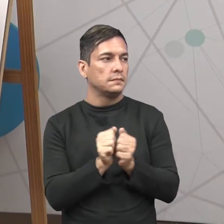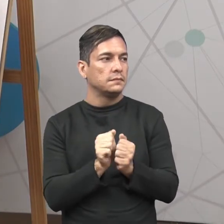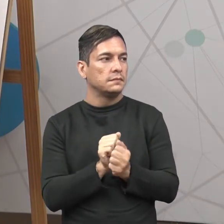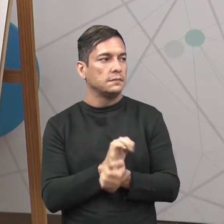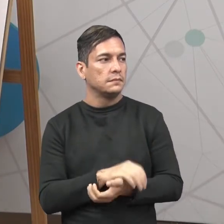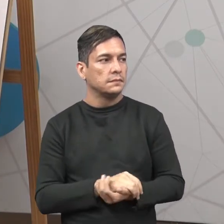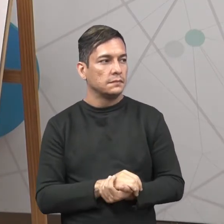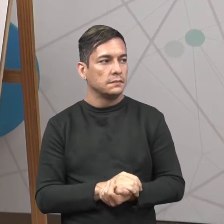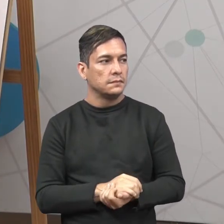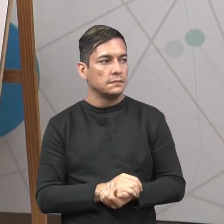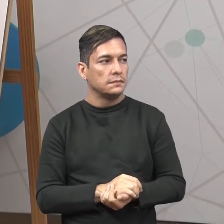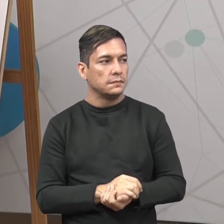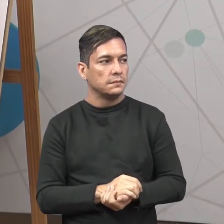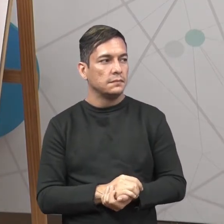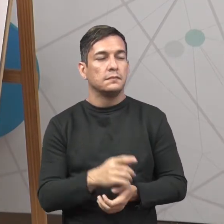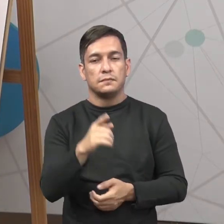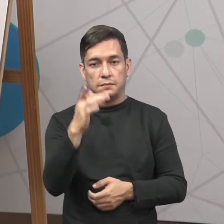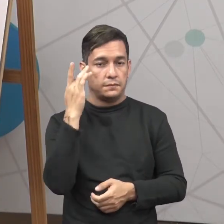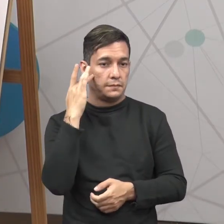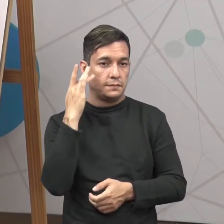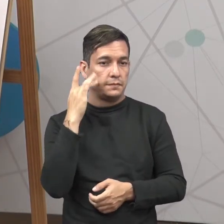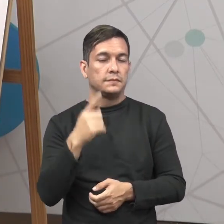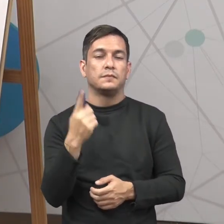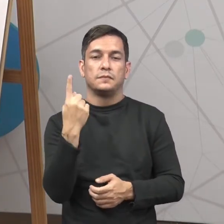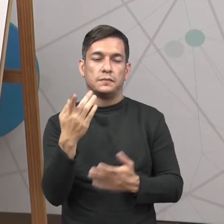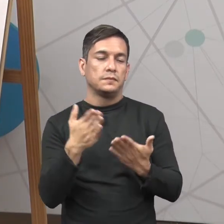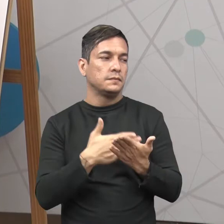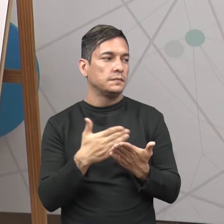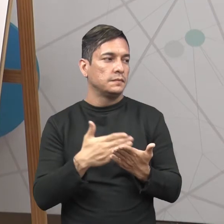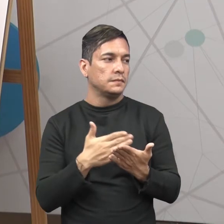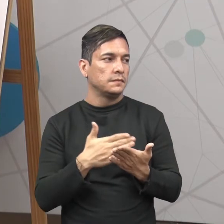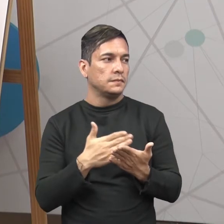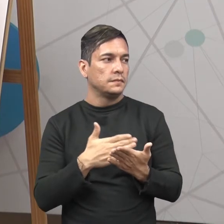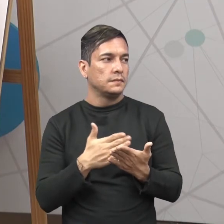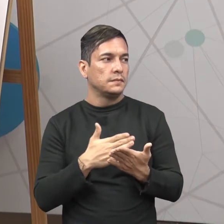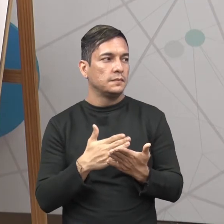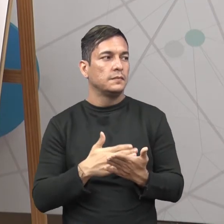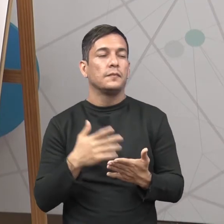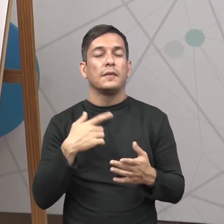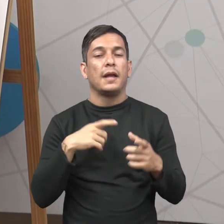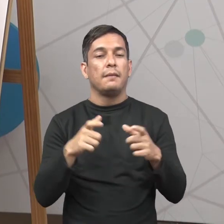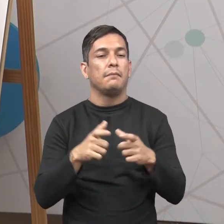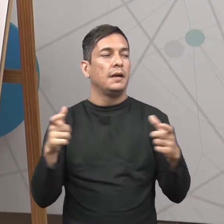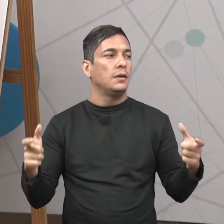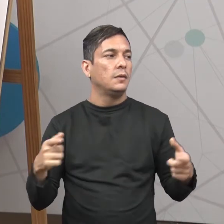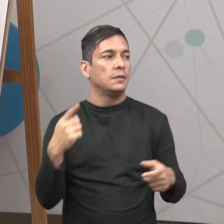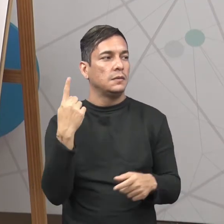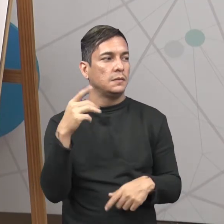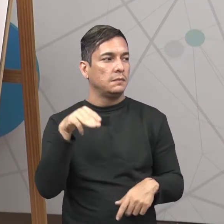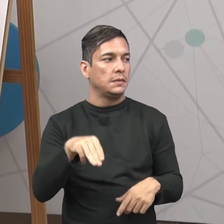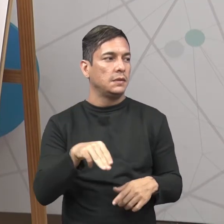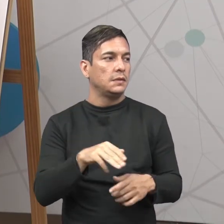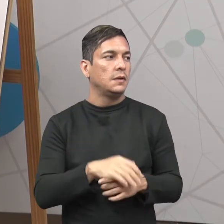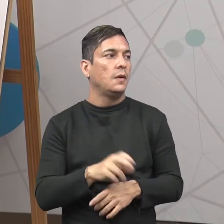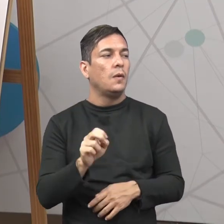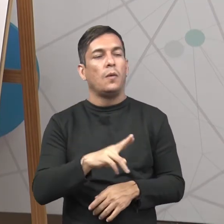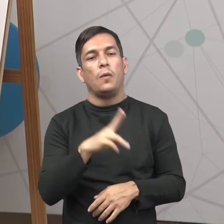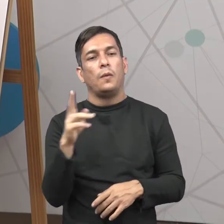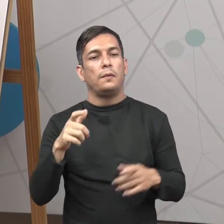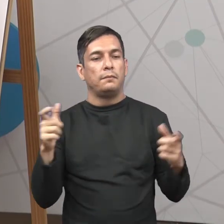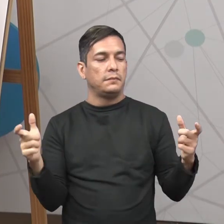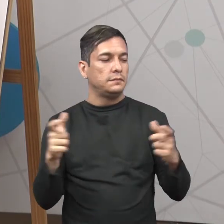comigo. Você acha que um caderno é maior que 1 metro ou